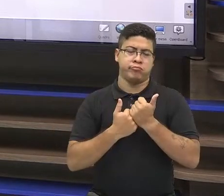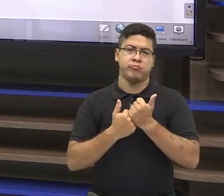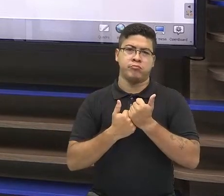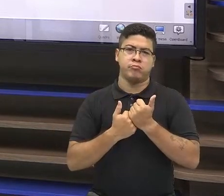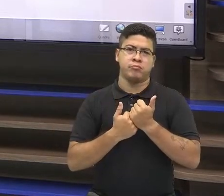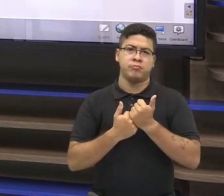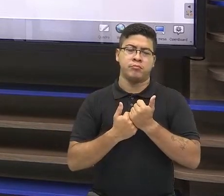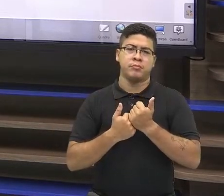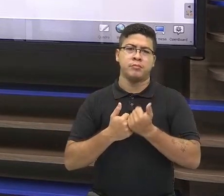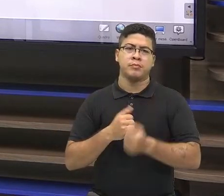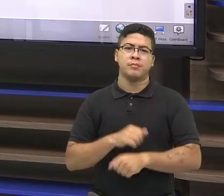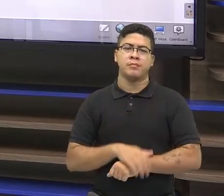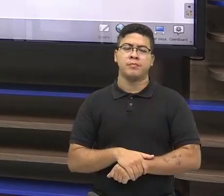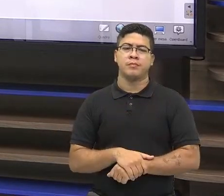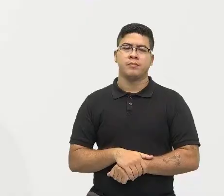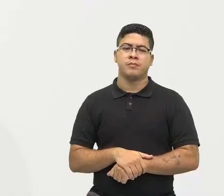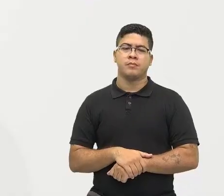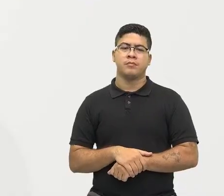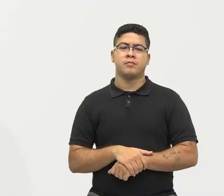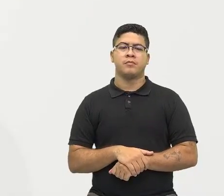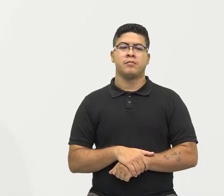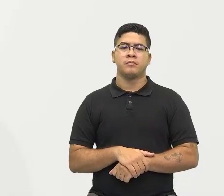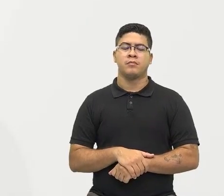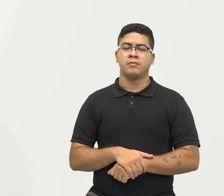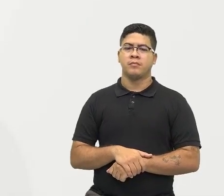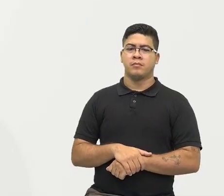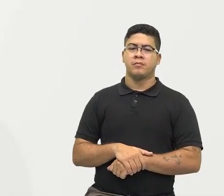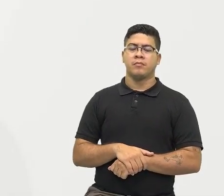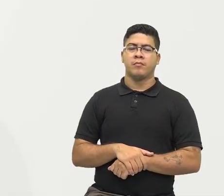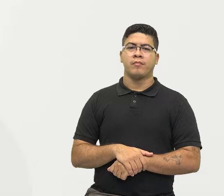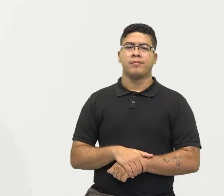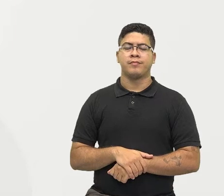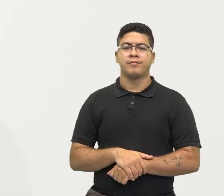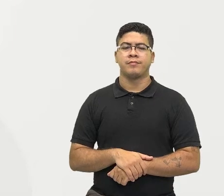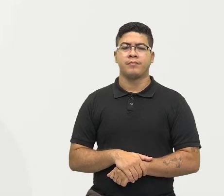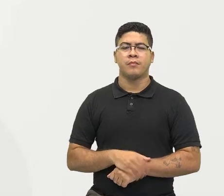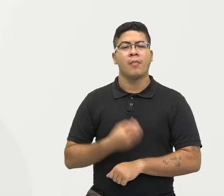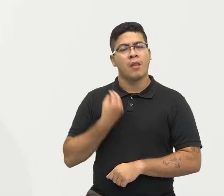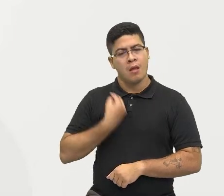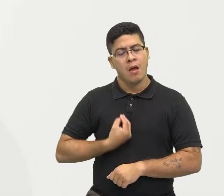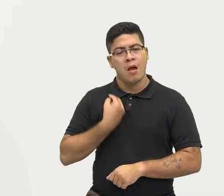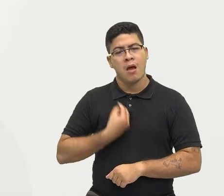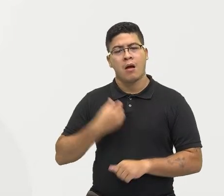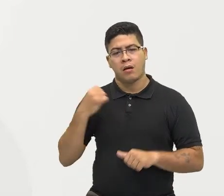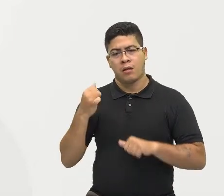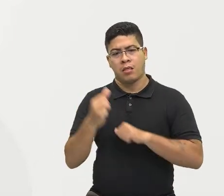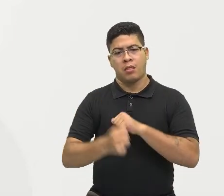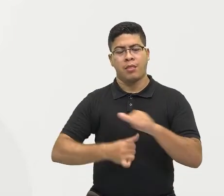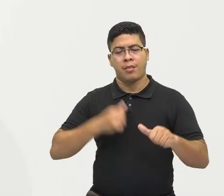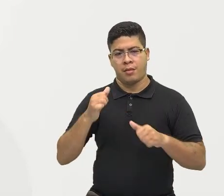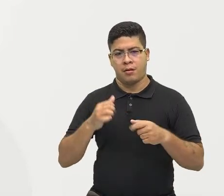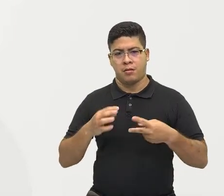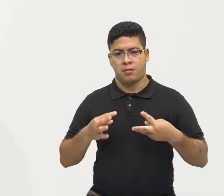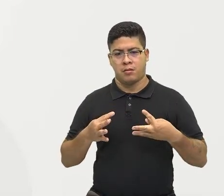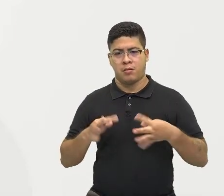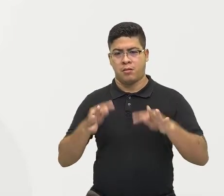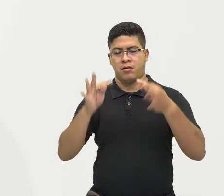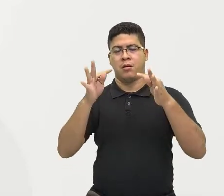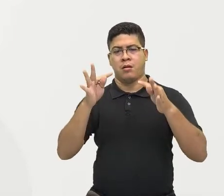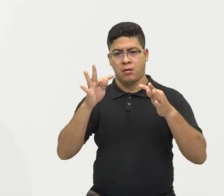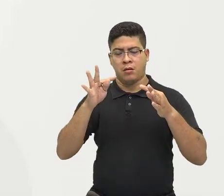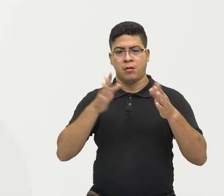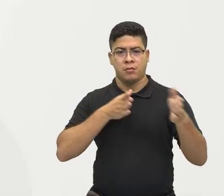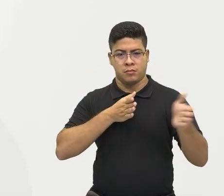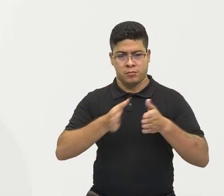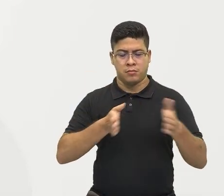Né? A presença das transformações tecnológicas na obra, né, ou